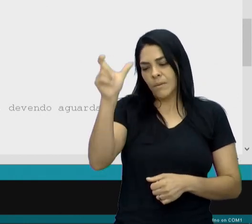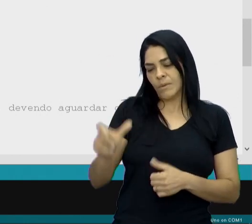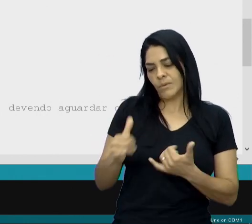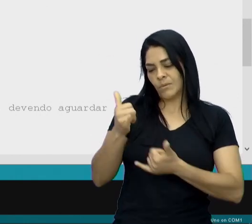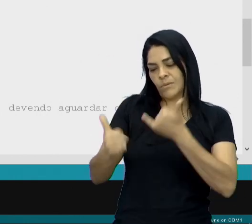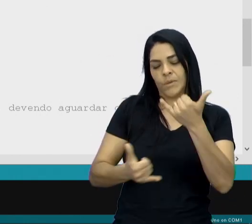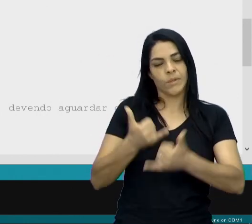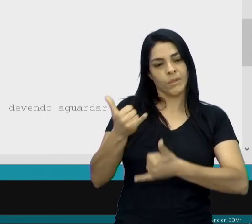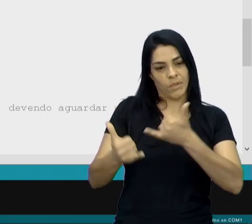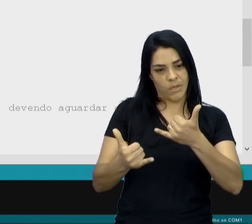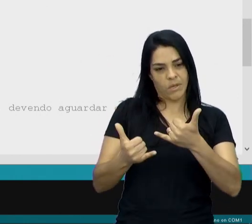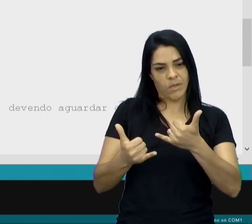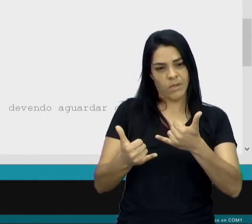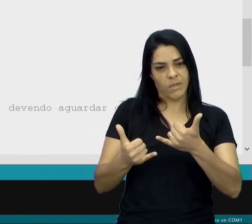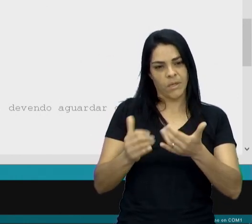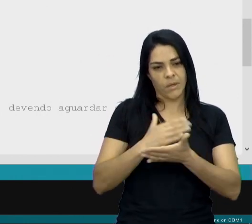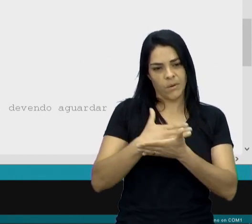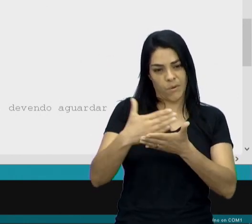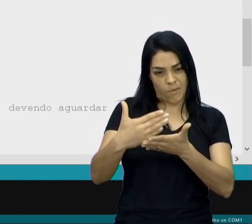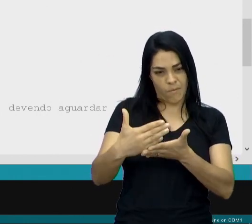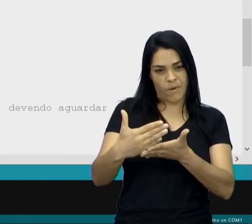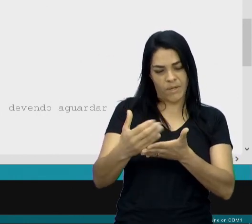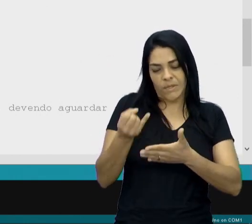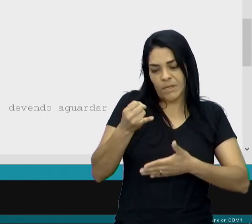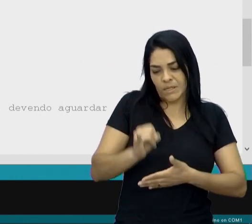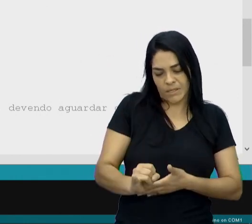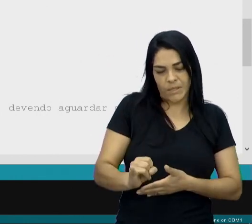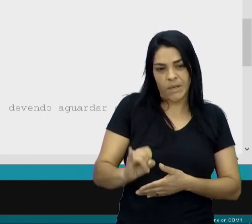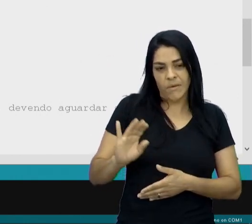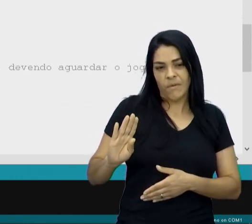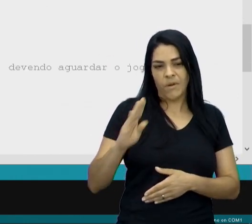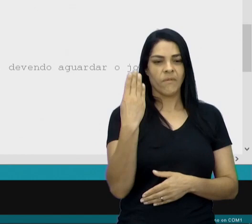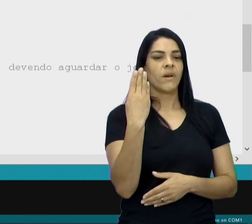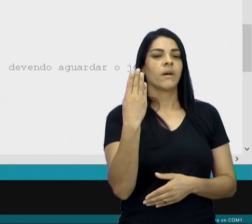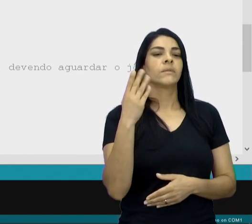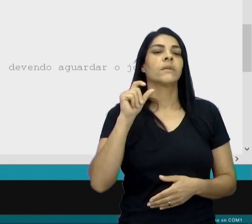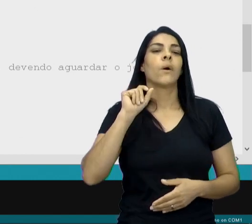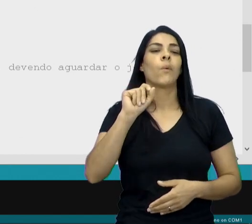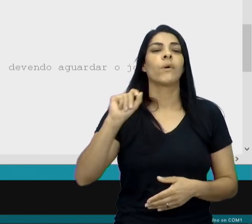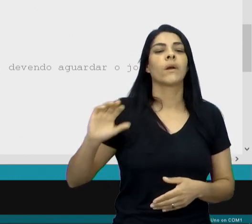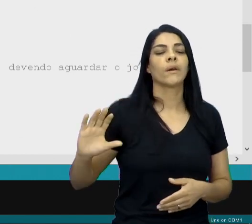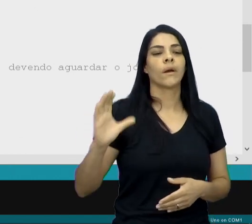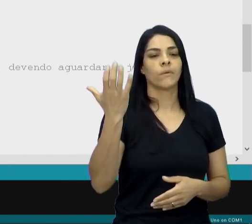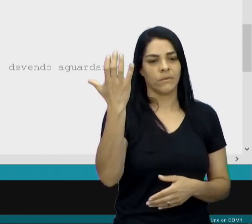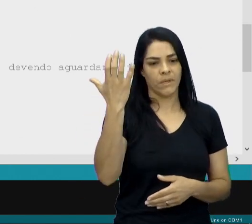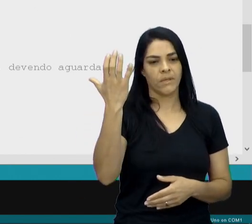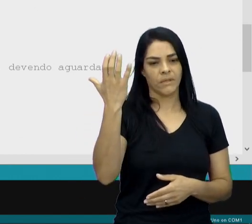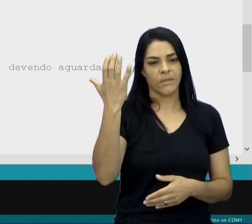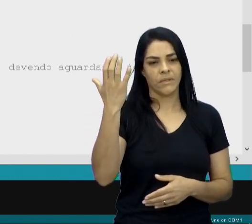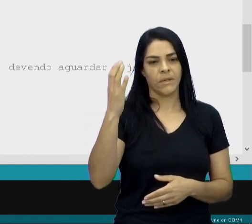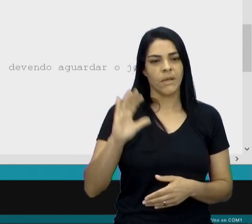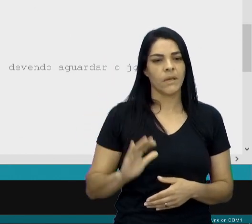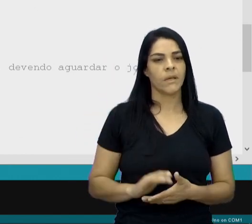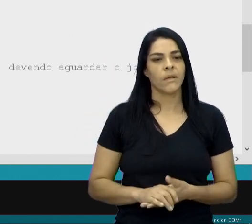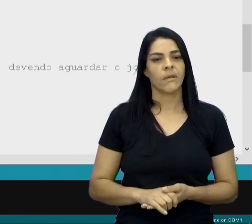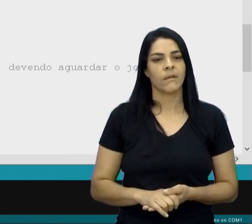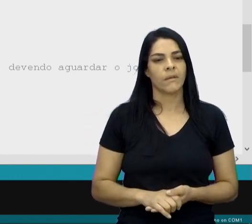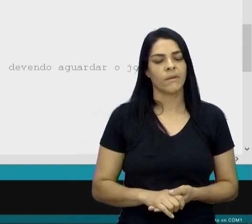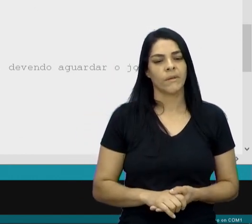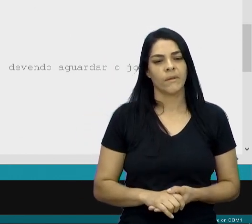jogada, eu escrevi como jogada efetuada. Se essa jogada for falsa, o que vai acontecer? Ó? Enquanto a jogada não